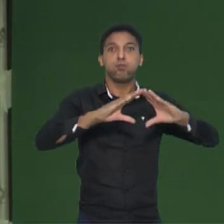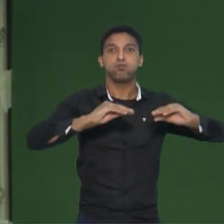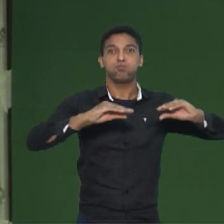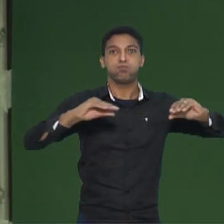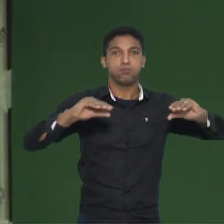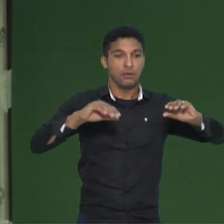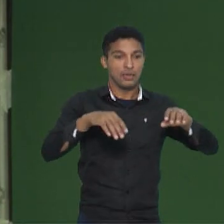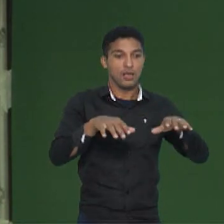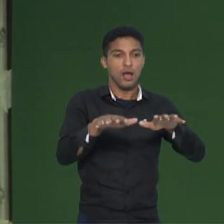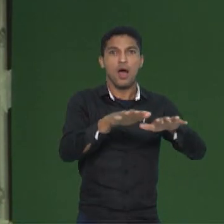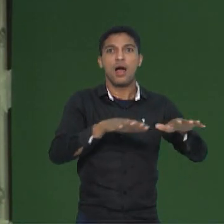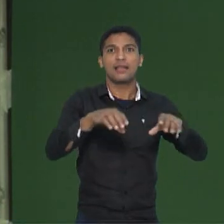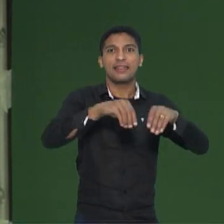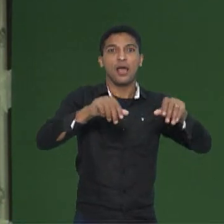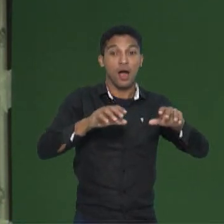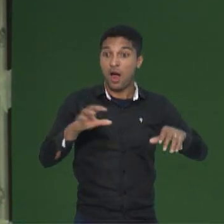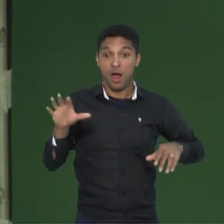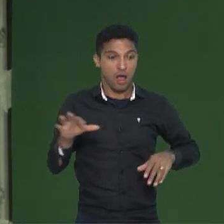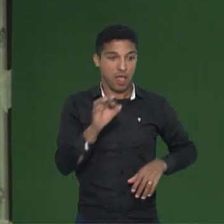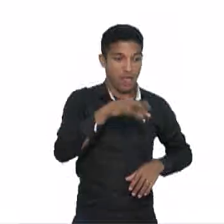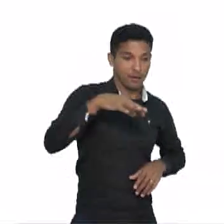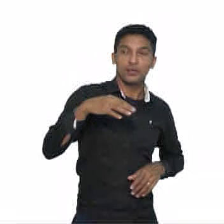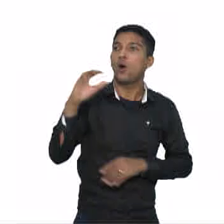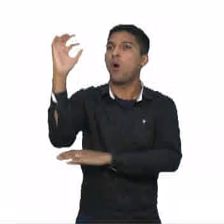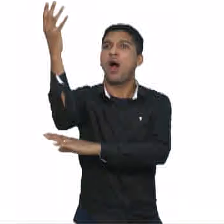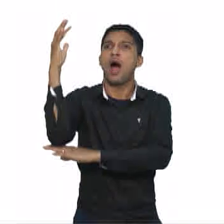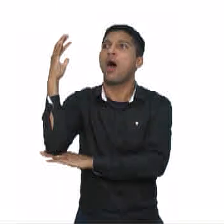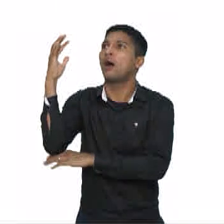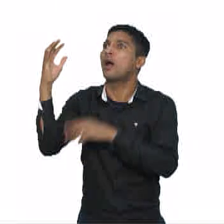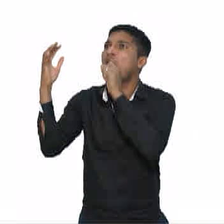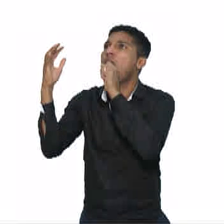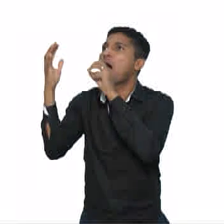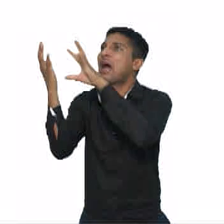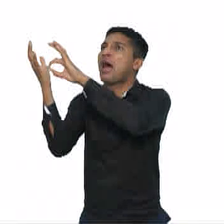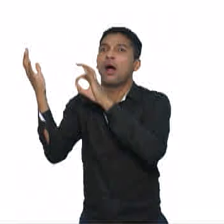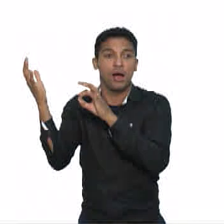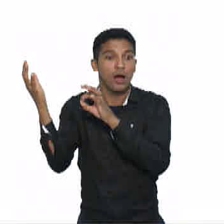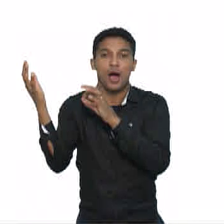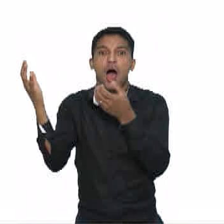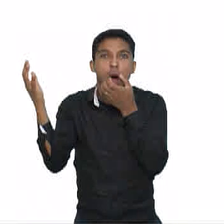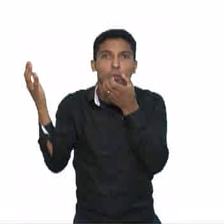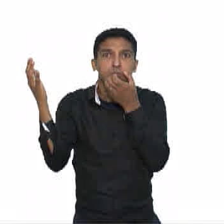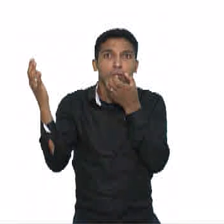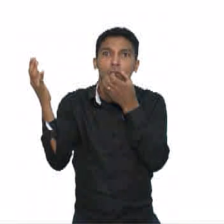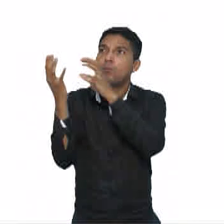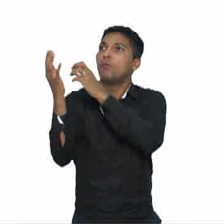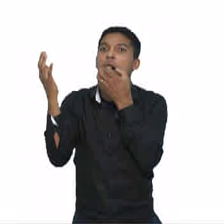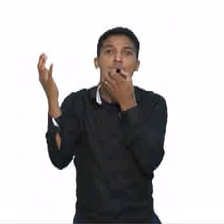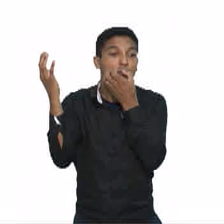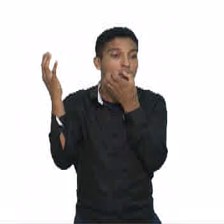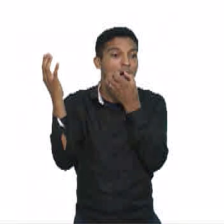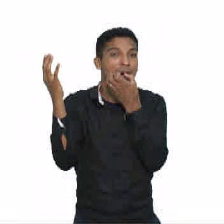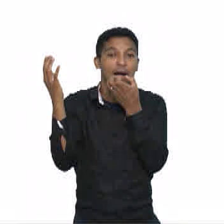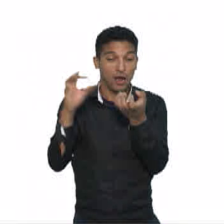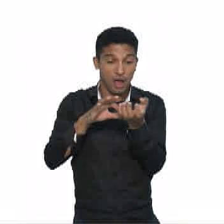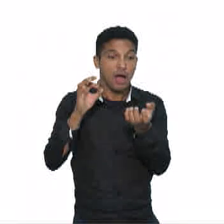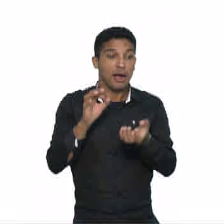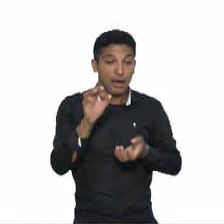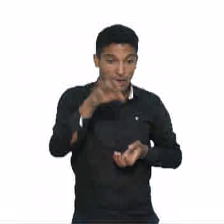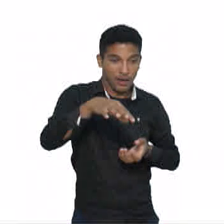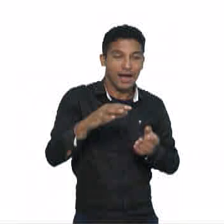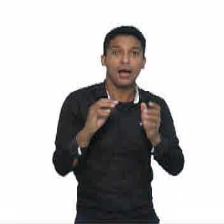então, a domesticação de plantas foi decisiva para quê? Para mudar o nosso comportamento. Certo? É